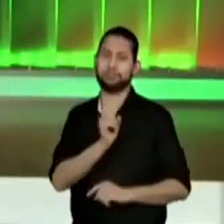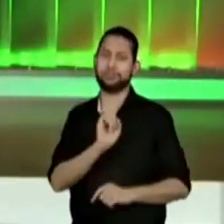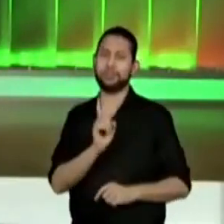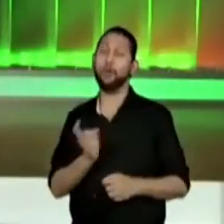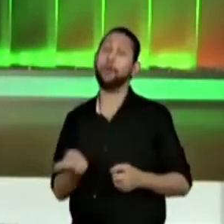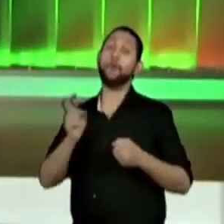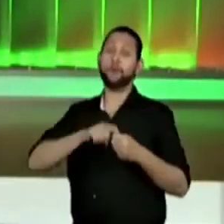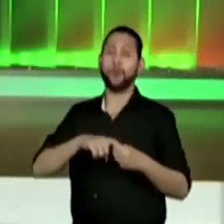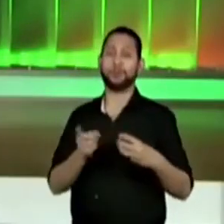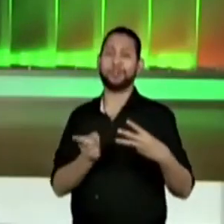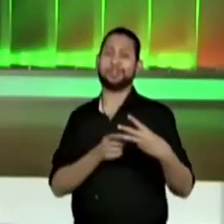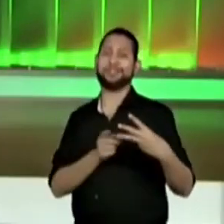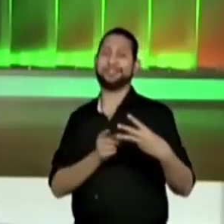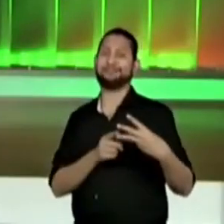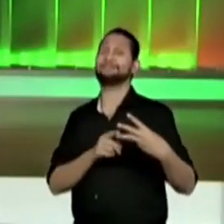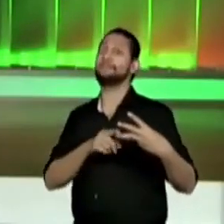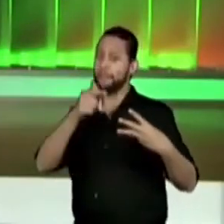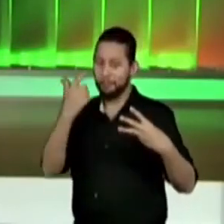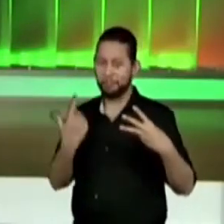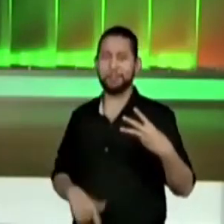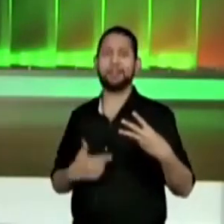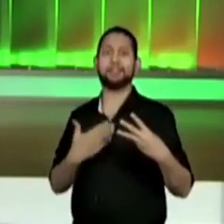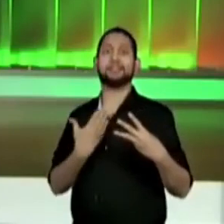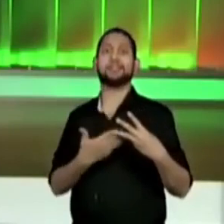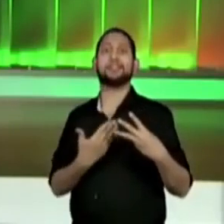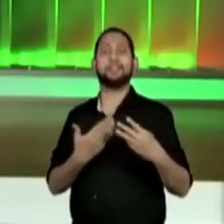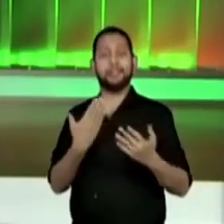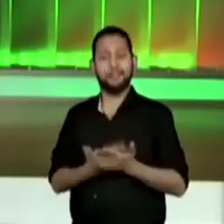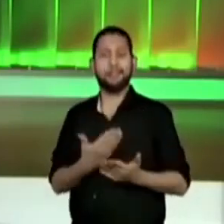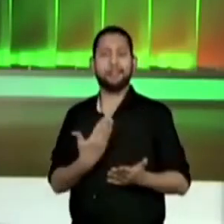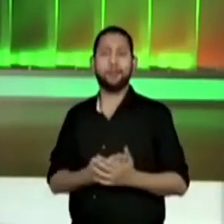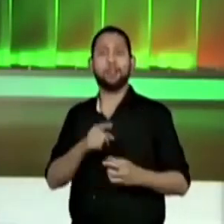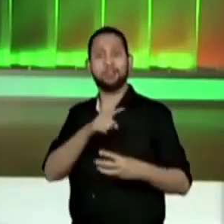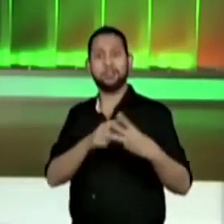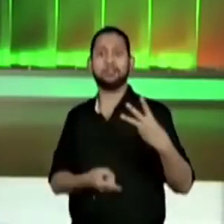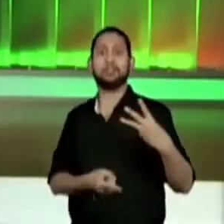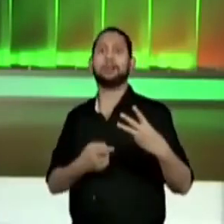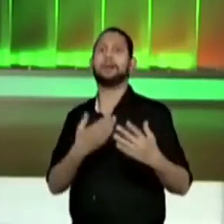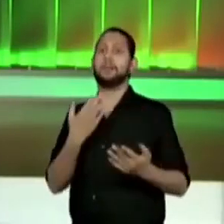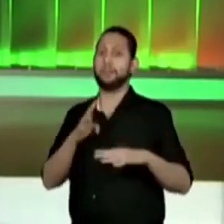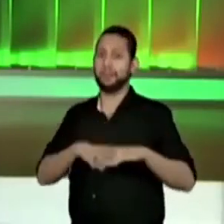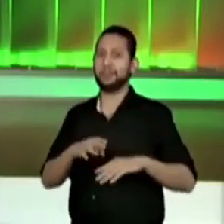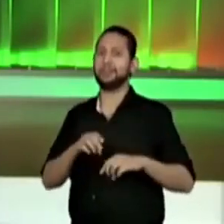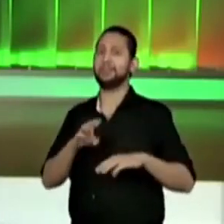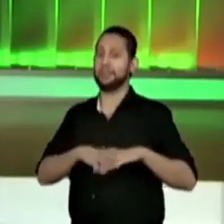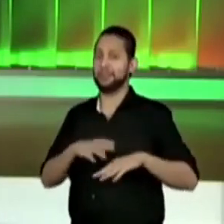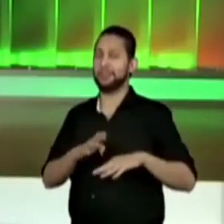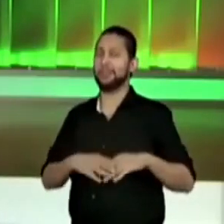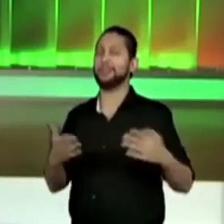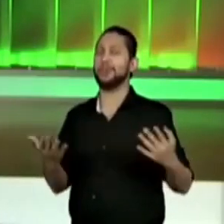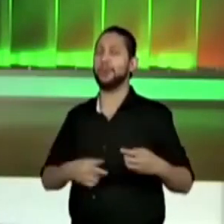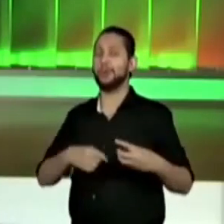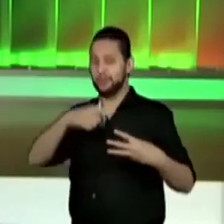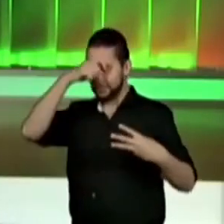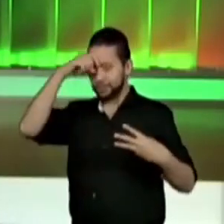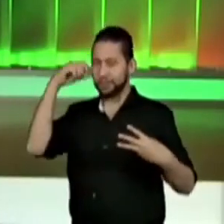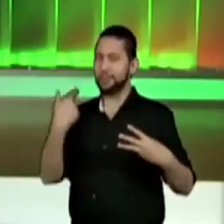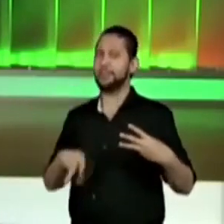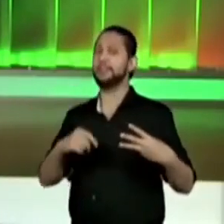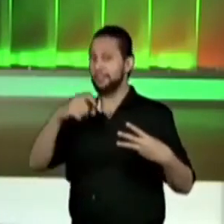volto logo logo para mais uma aula a nos Nossa terceira aula de matemática com